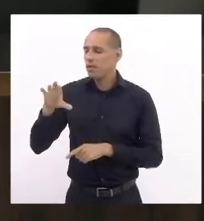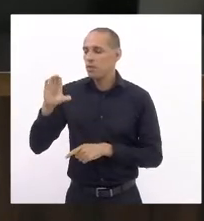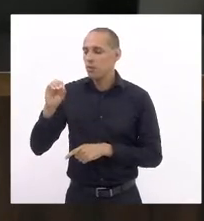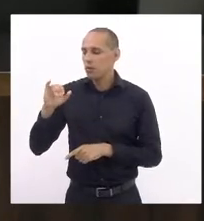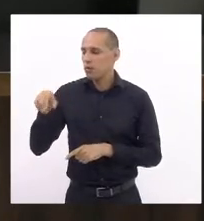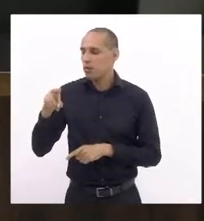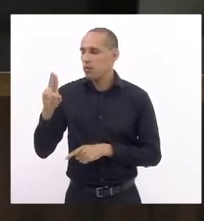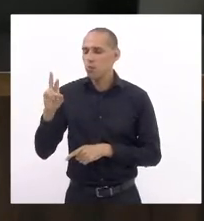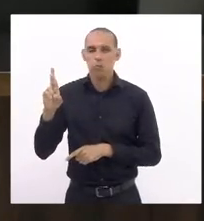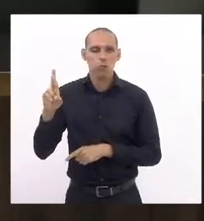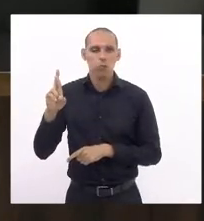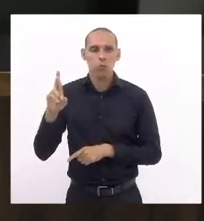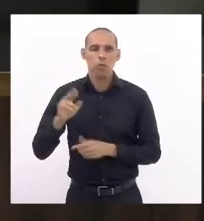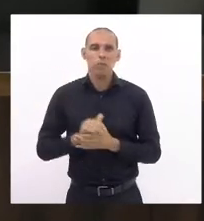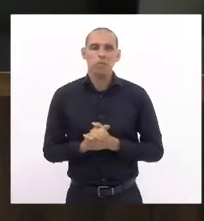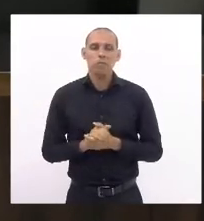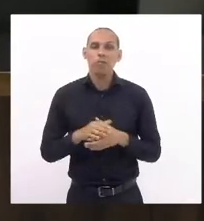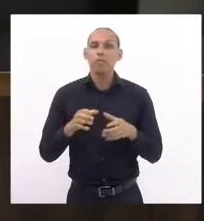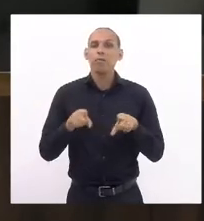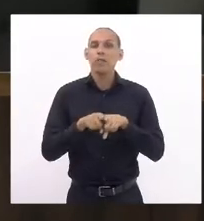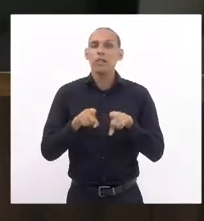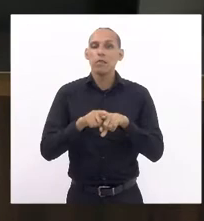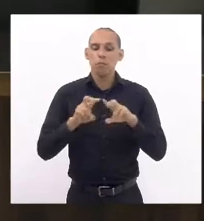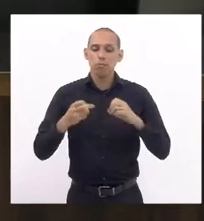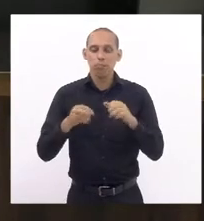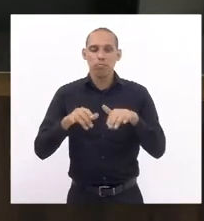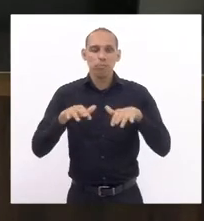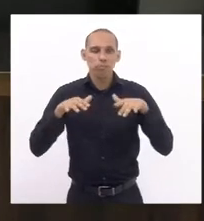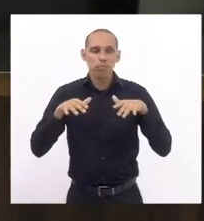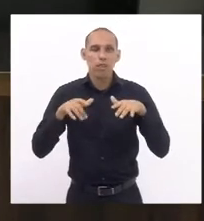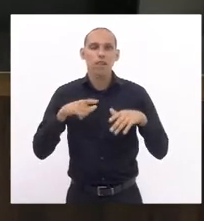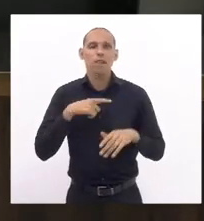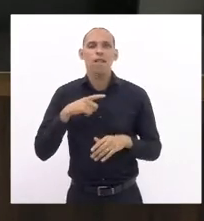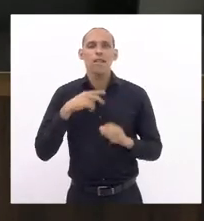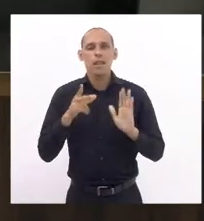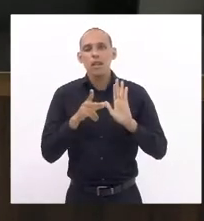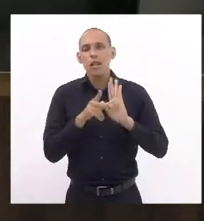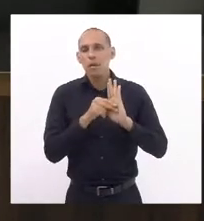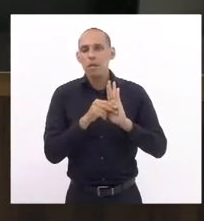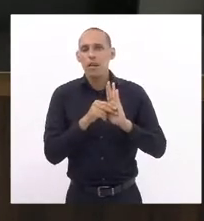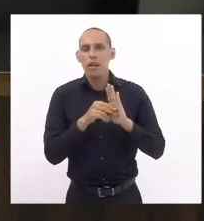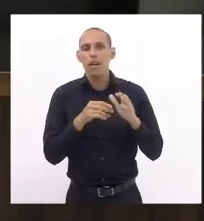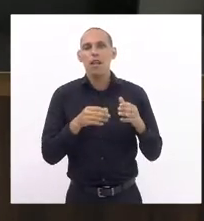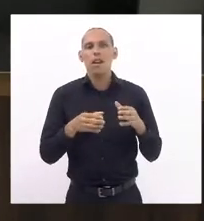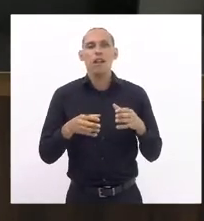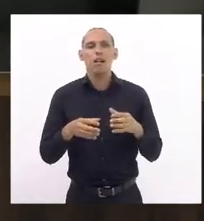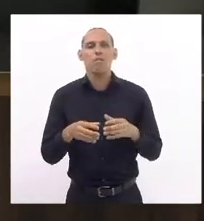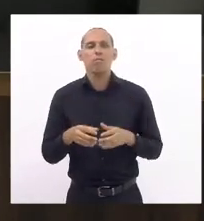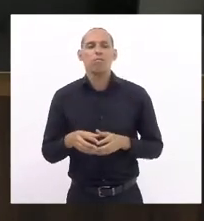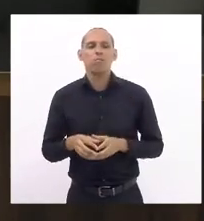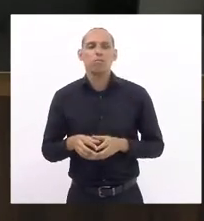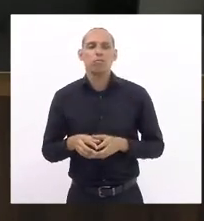Cultura, de assuntos municipais, as emendas de plenário. Permitir parecer pela Comissão de Constituição e Justiça, deputado Márcio Pacheco.